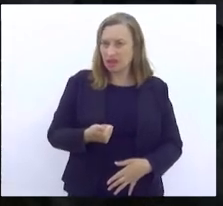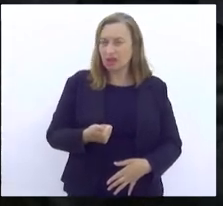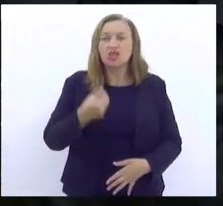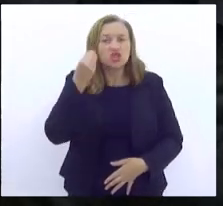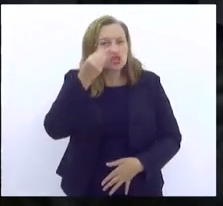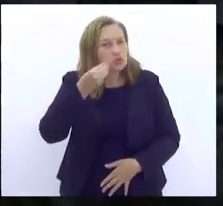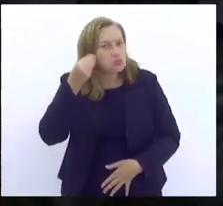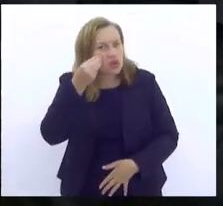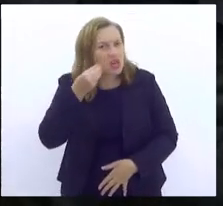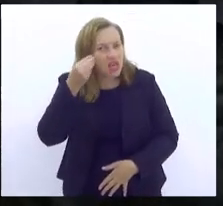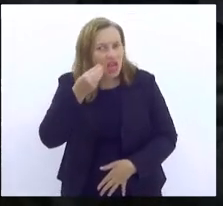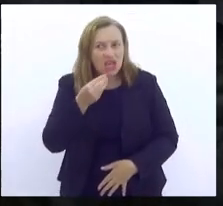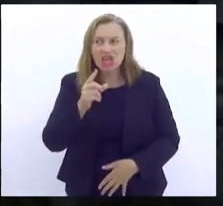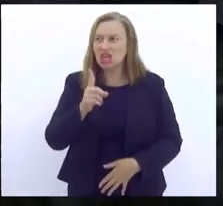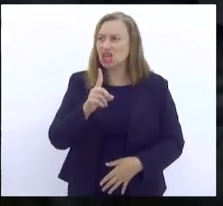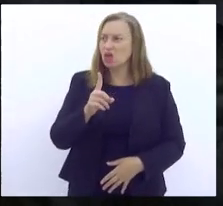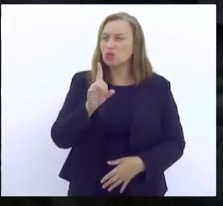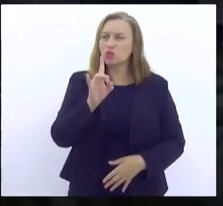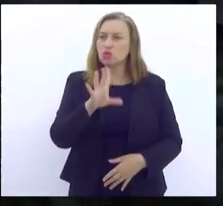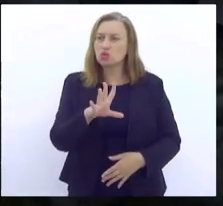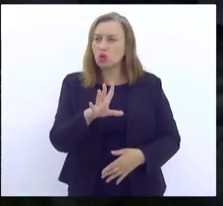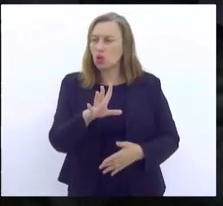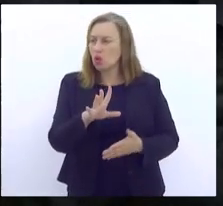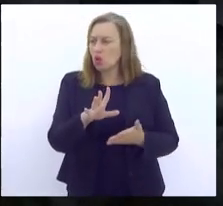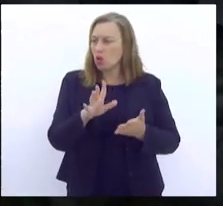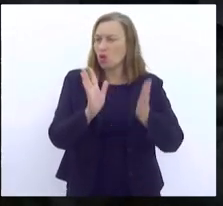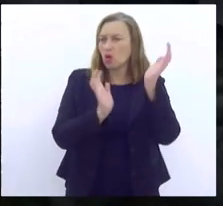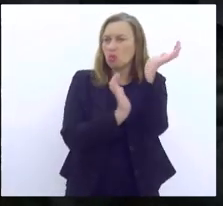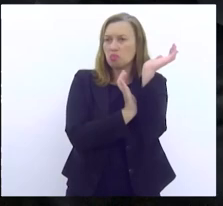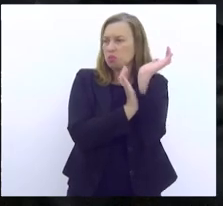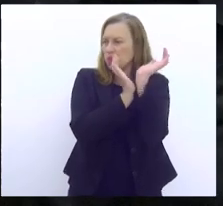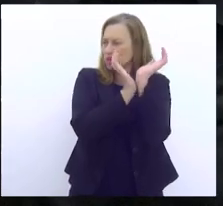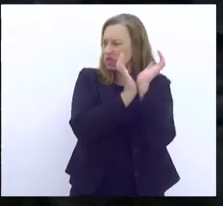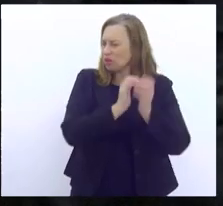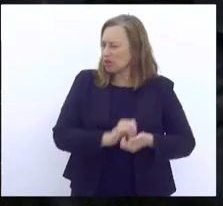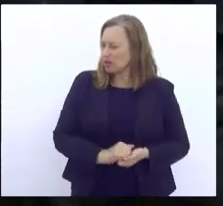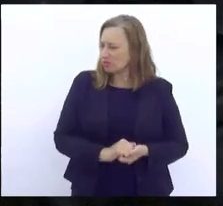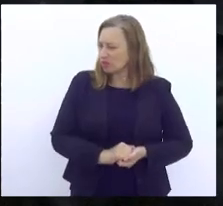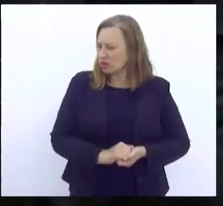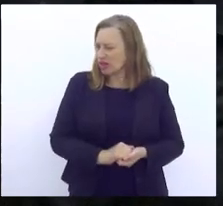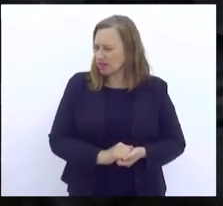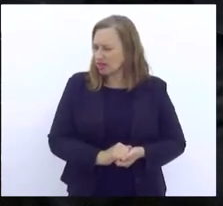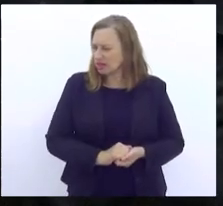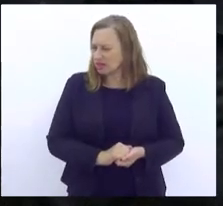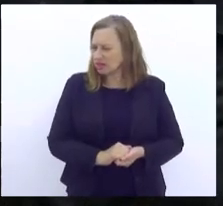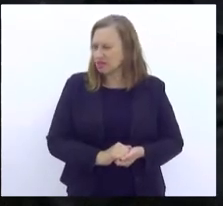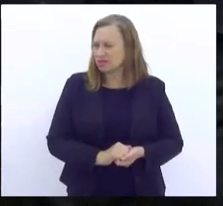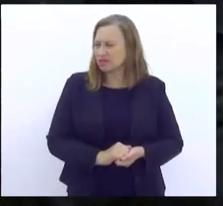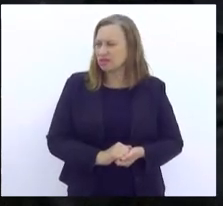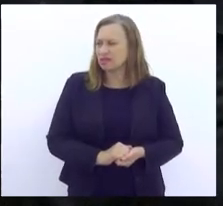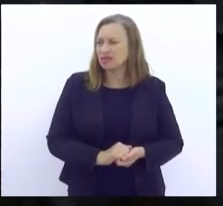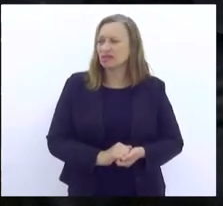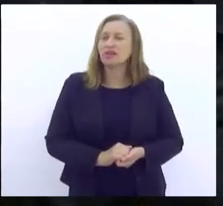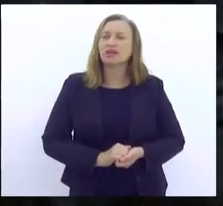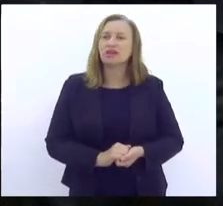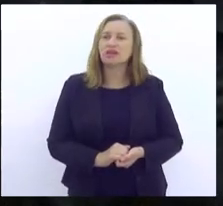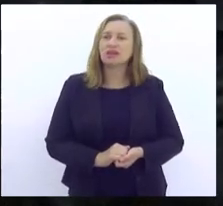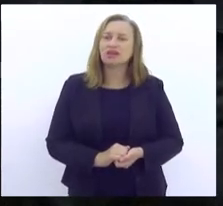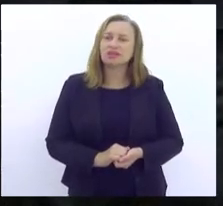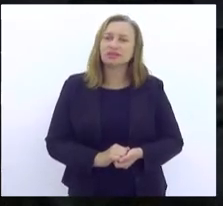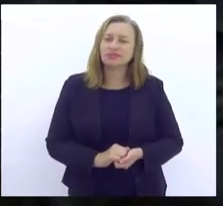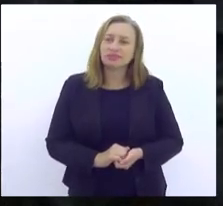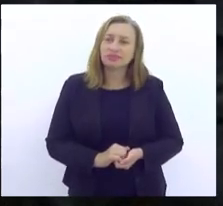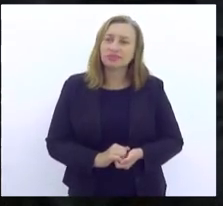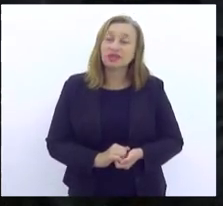operacionais e não burocratas. Eles não vão dar jeito. E já caminhando para o fim,